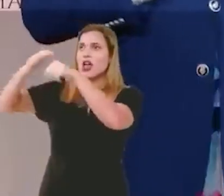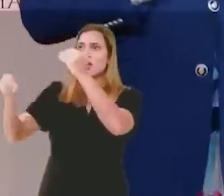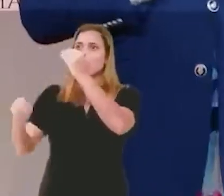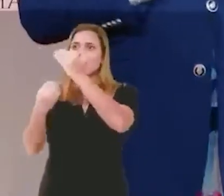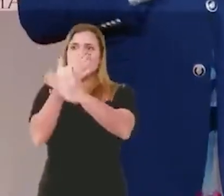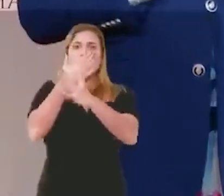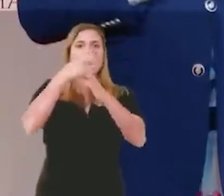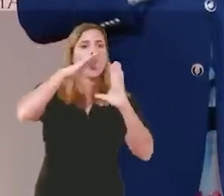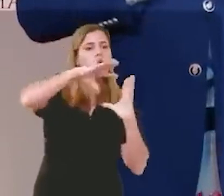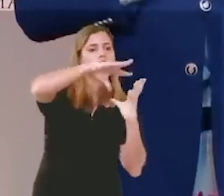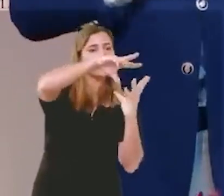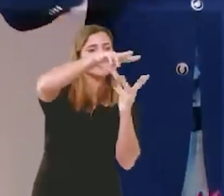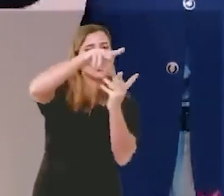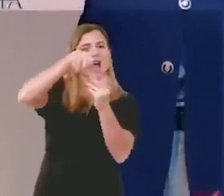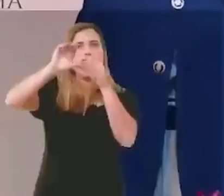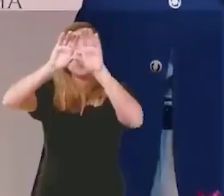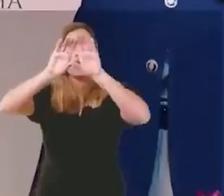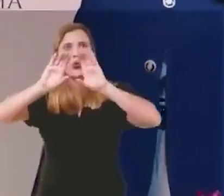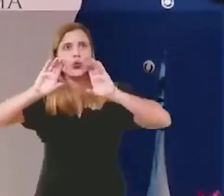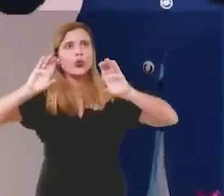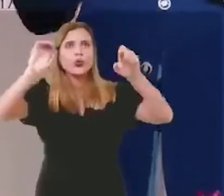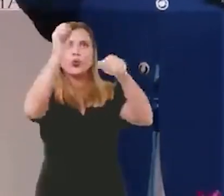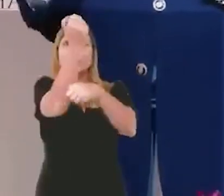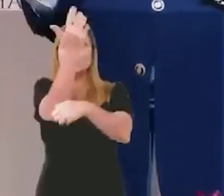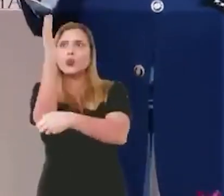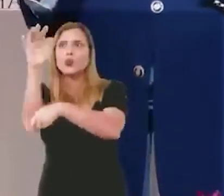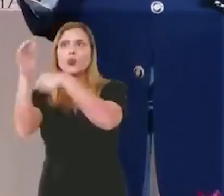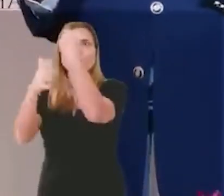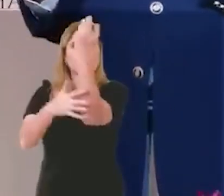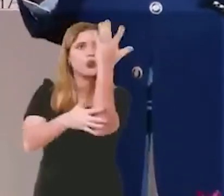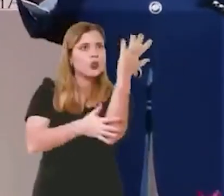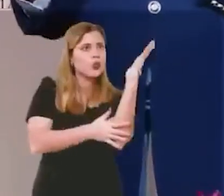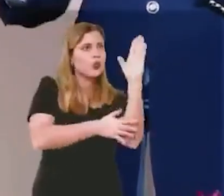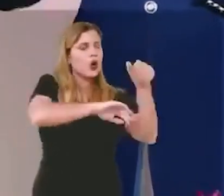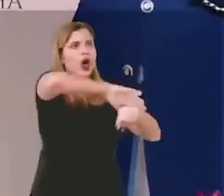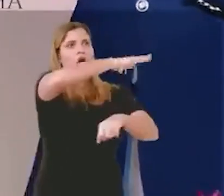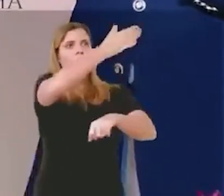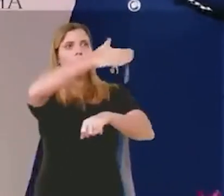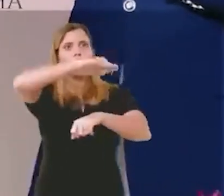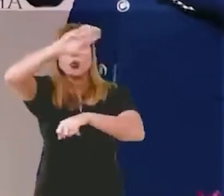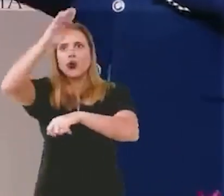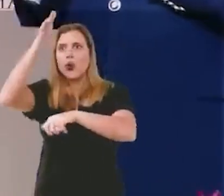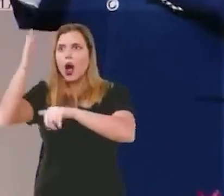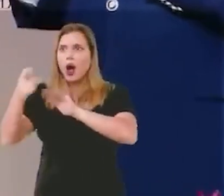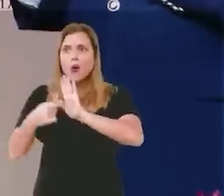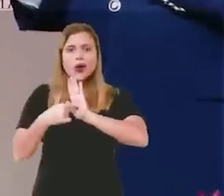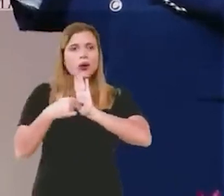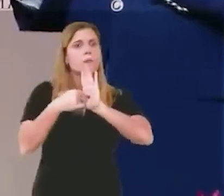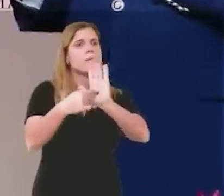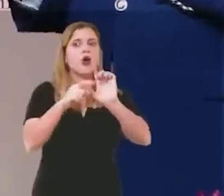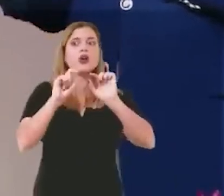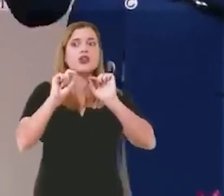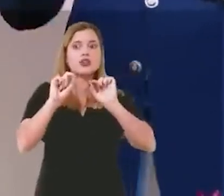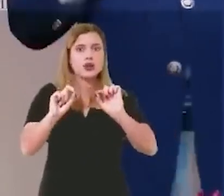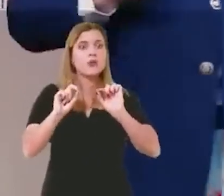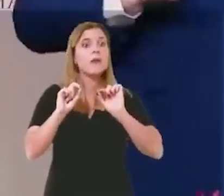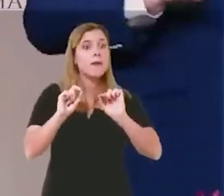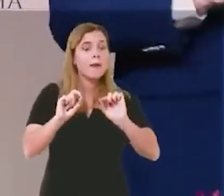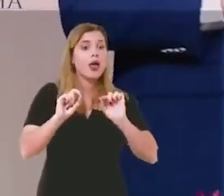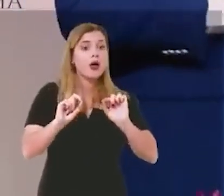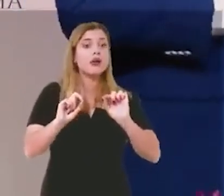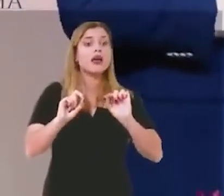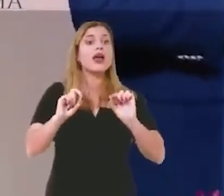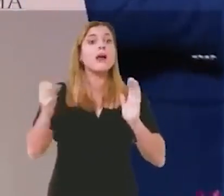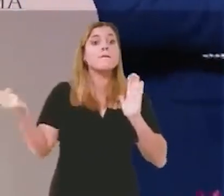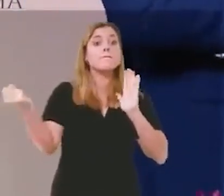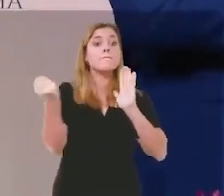existia. Então o Verbo preexiste à criação, preexiste ao tempo, preexiste à